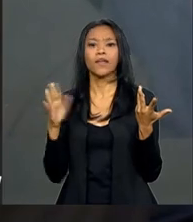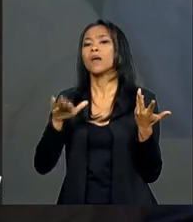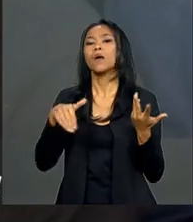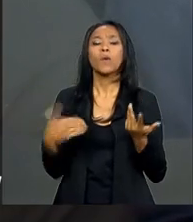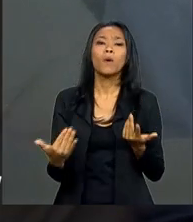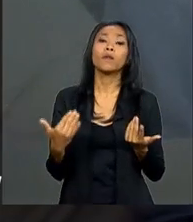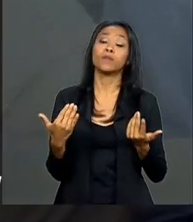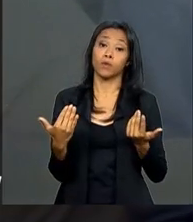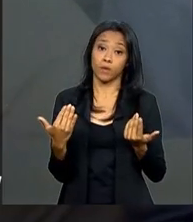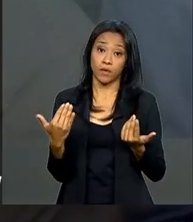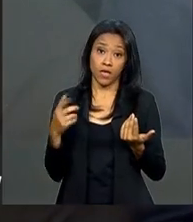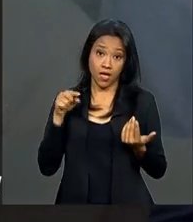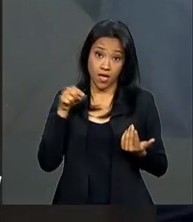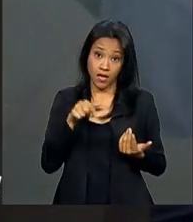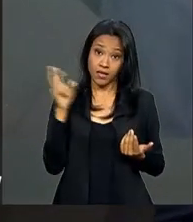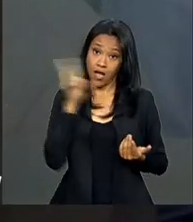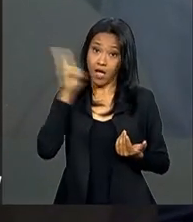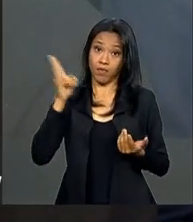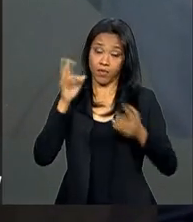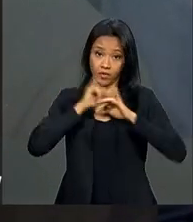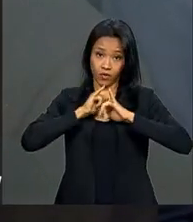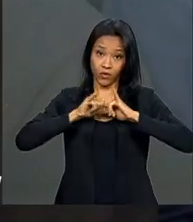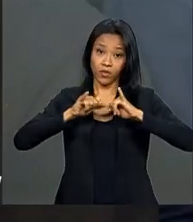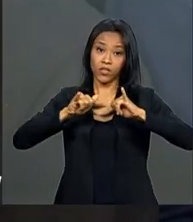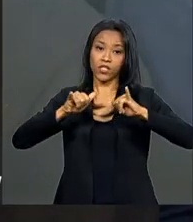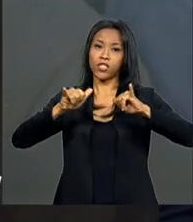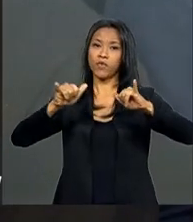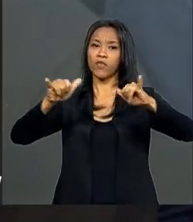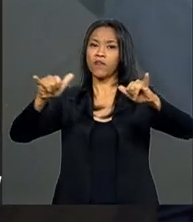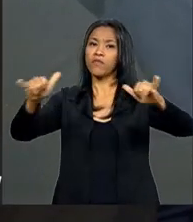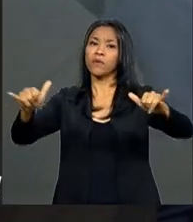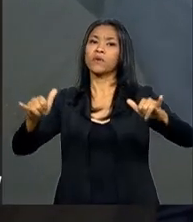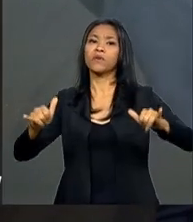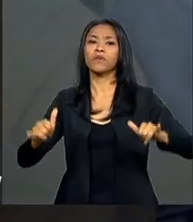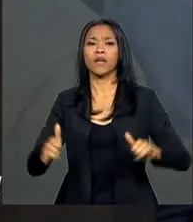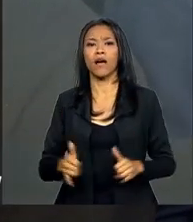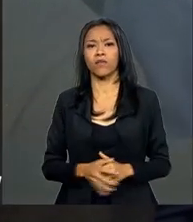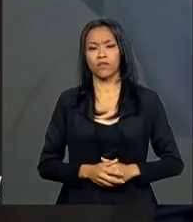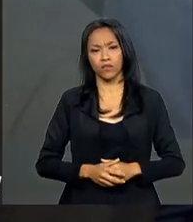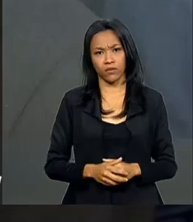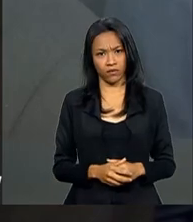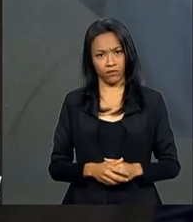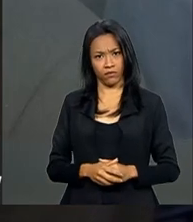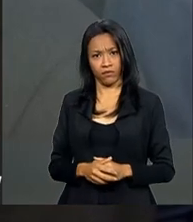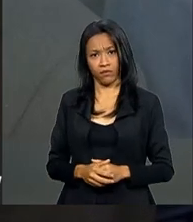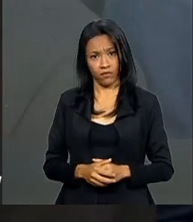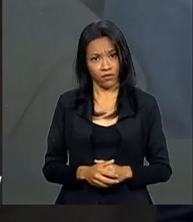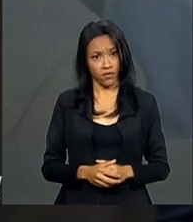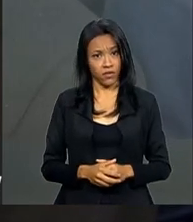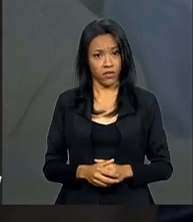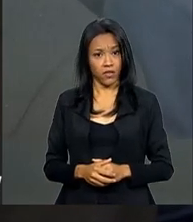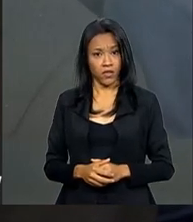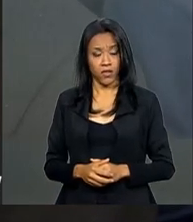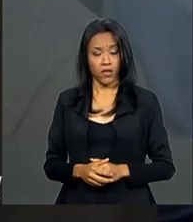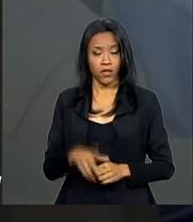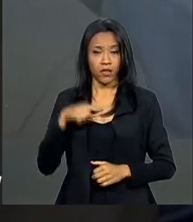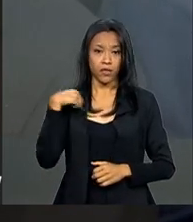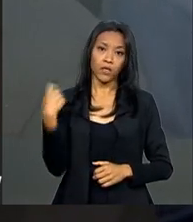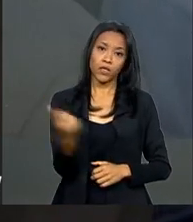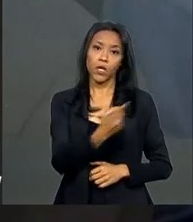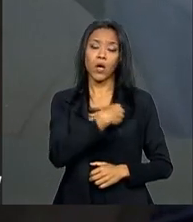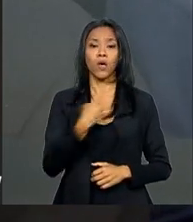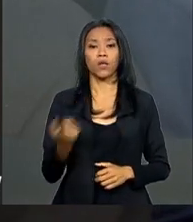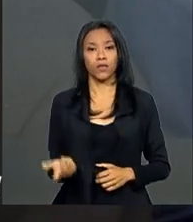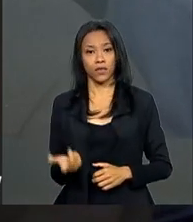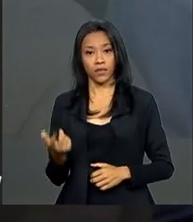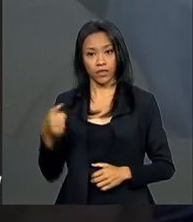Então, esta breve comunicação que eu quero fazer a vocês, dizendo que